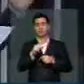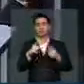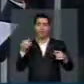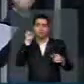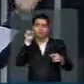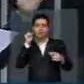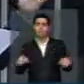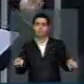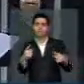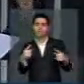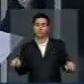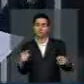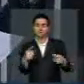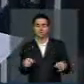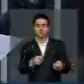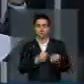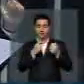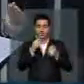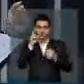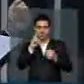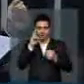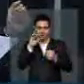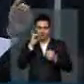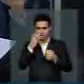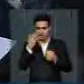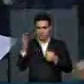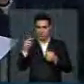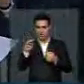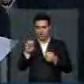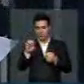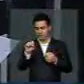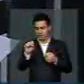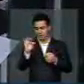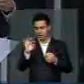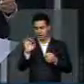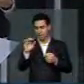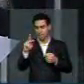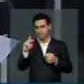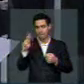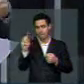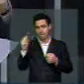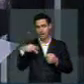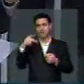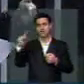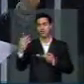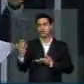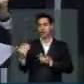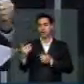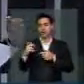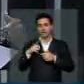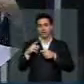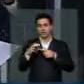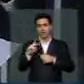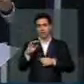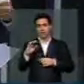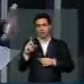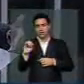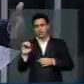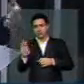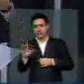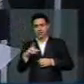suí dos pescadores lembra deputado stepan ess na sua Juventude Partido Comunista Brasileiro